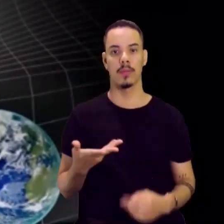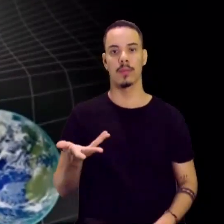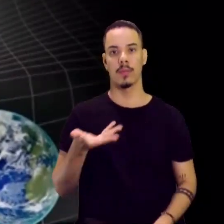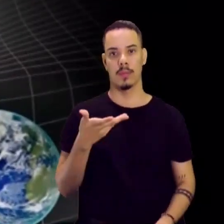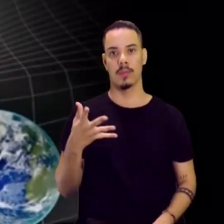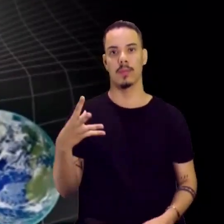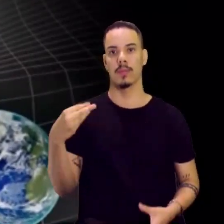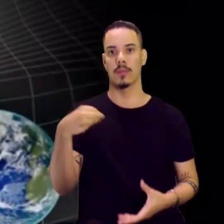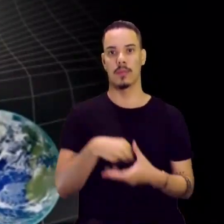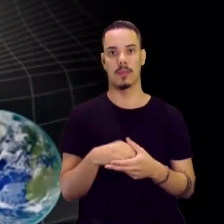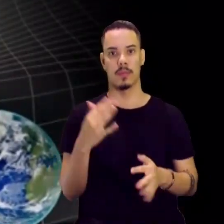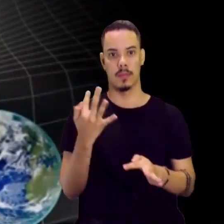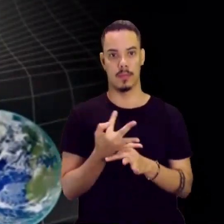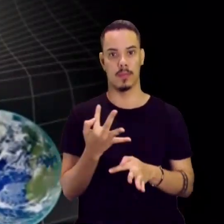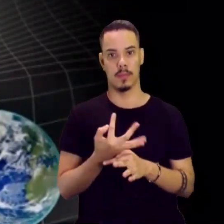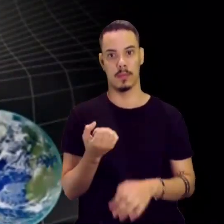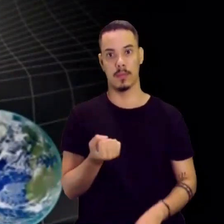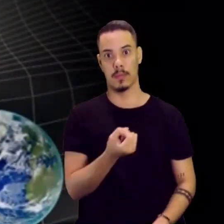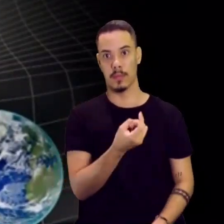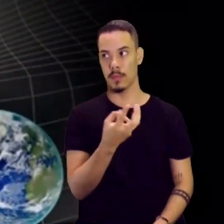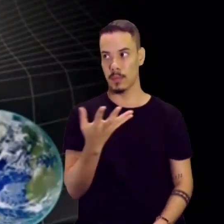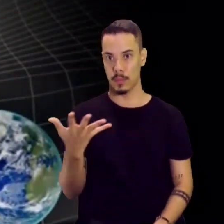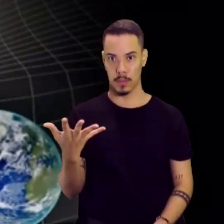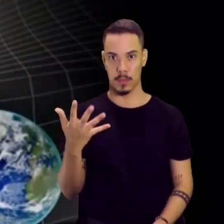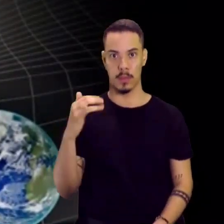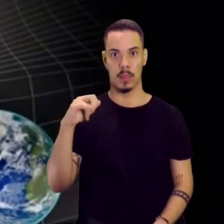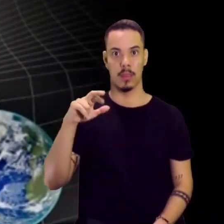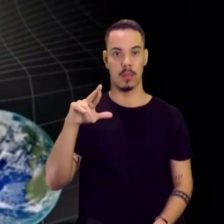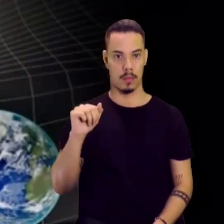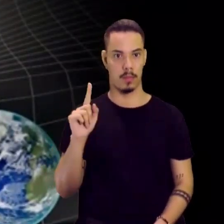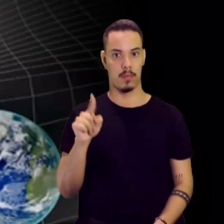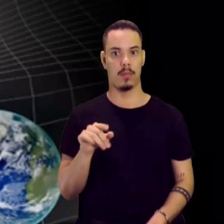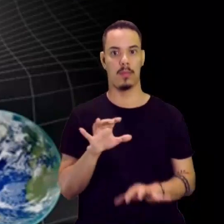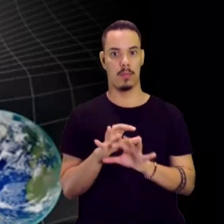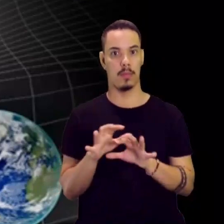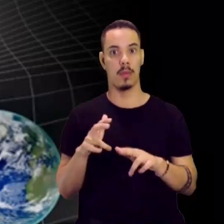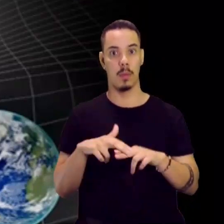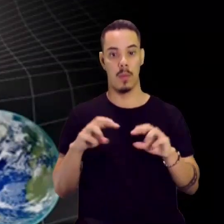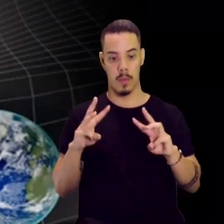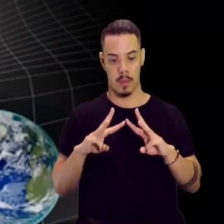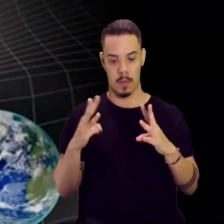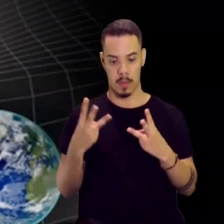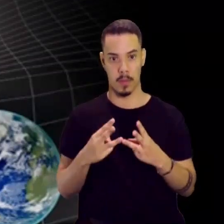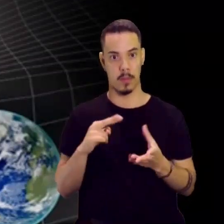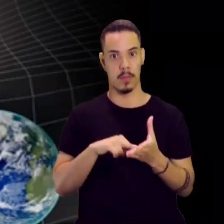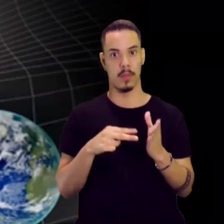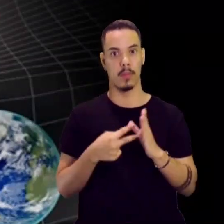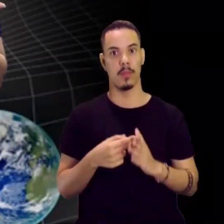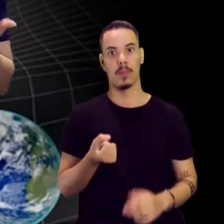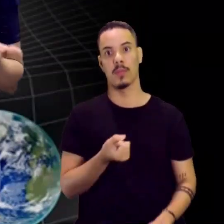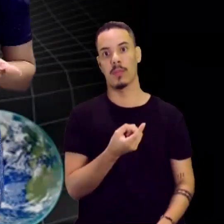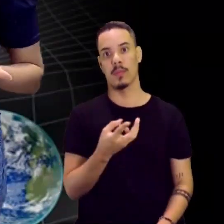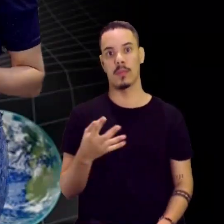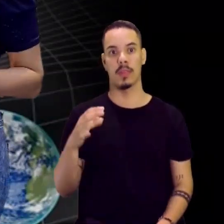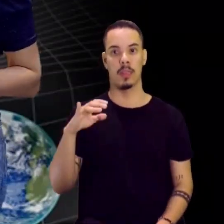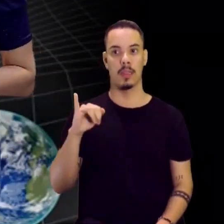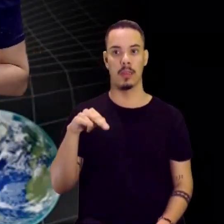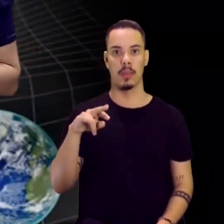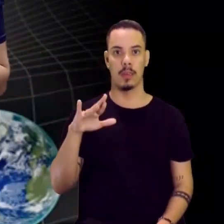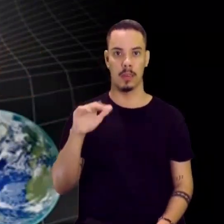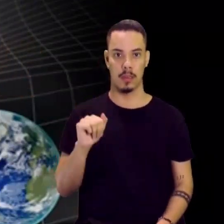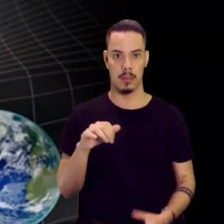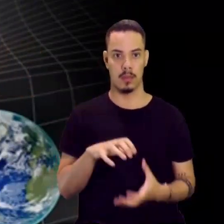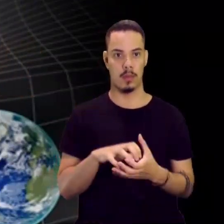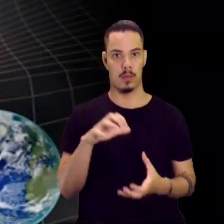vimos que na física a quantidade da inércia é medida pela massa, então a massa é a medida da quantidade de inércia de um corpo, não é